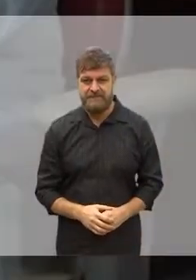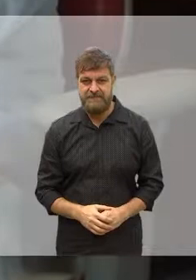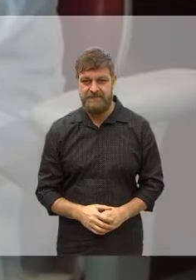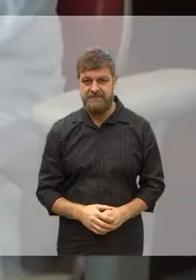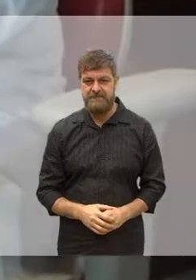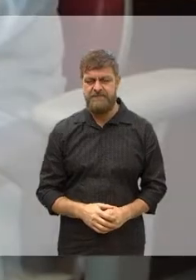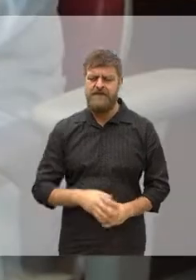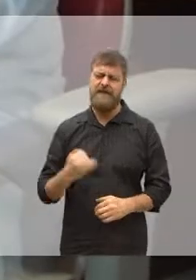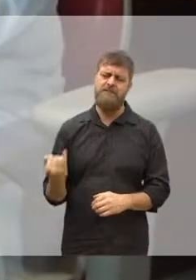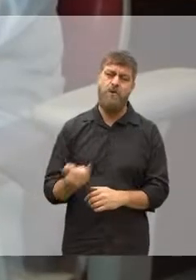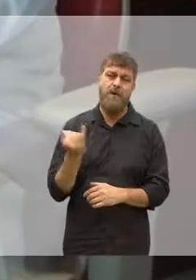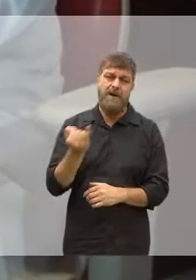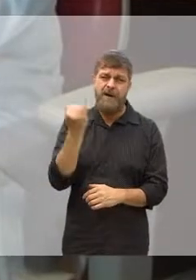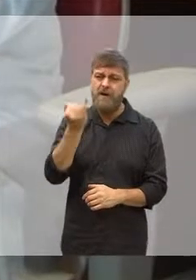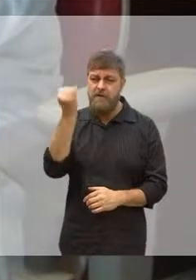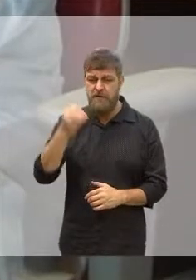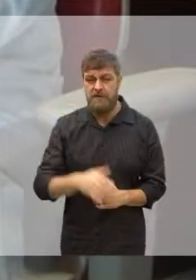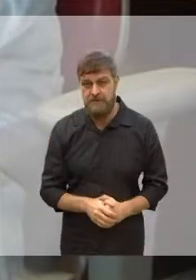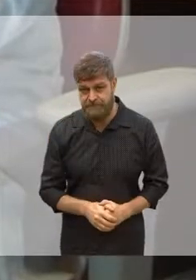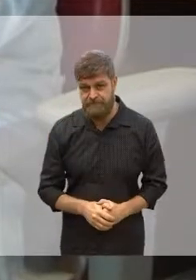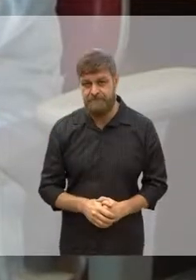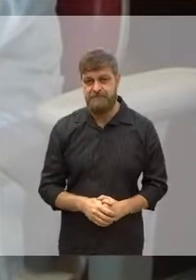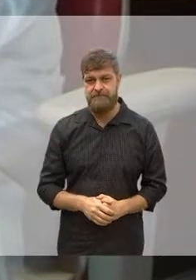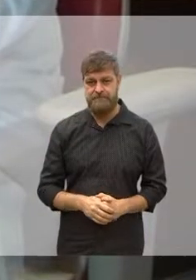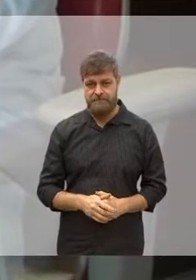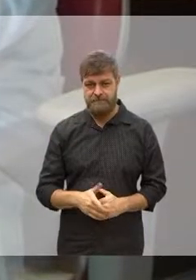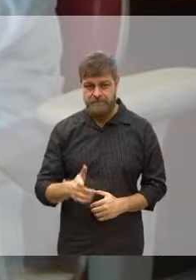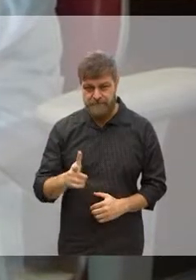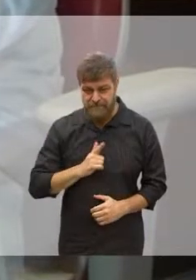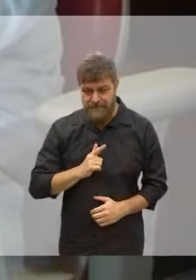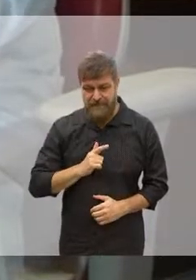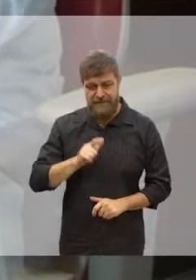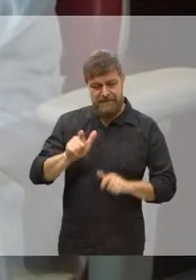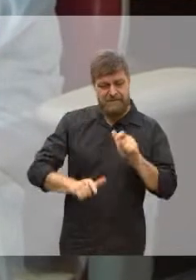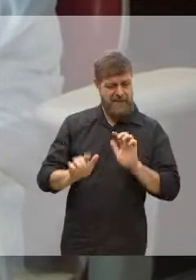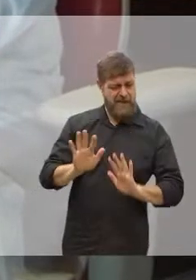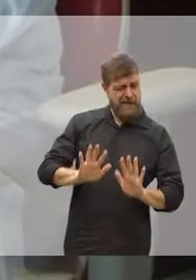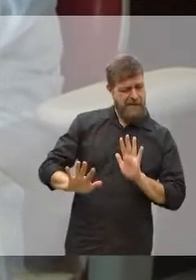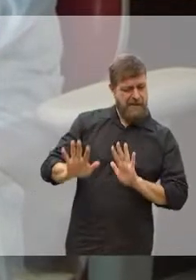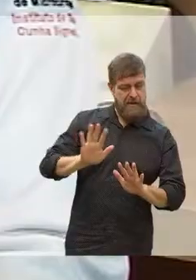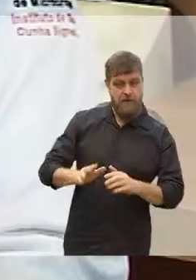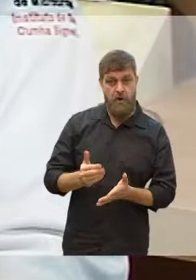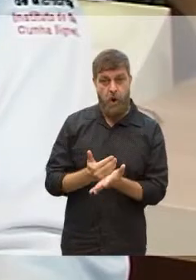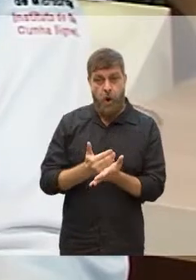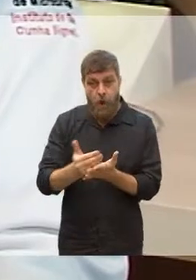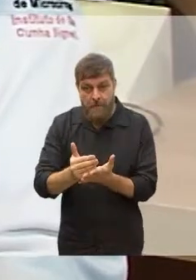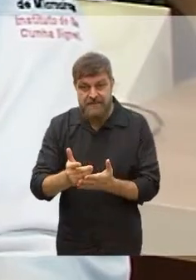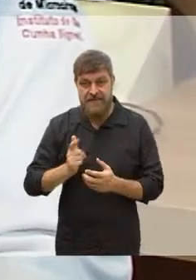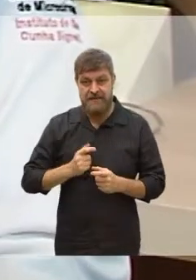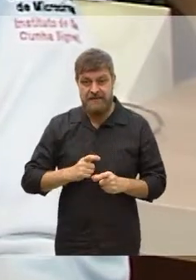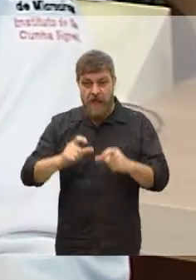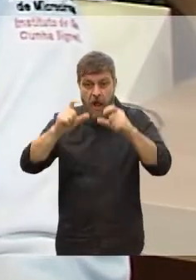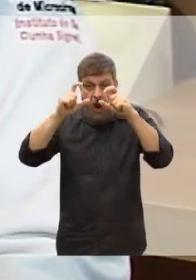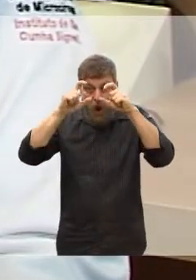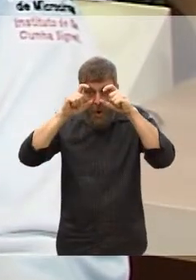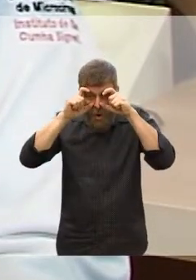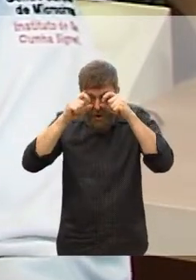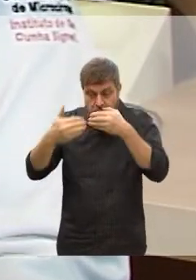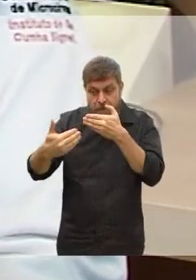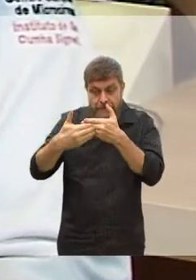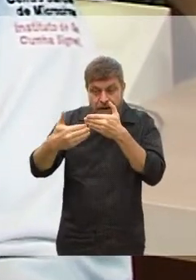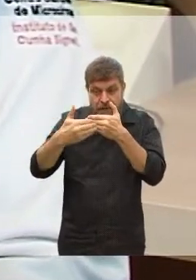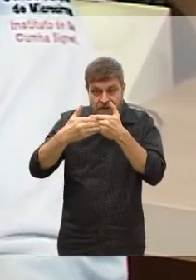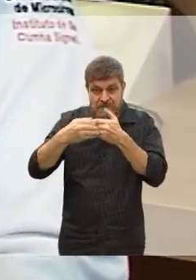E é muito importante, apesar de haver resistência, de se iniciar o uso de óculos com proteção para